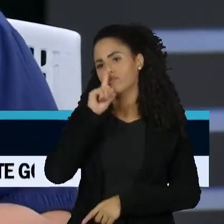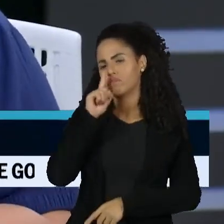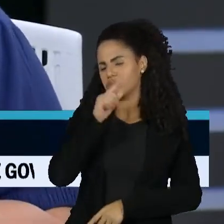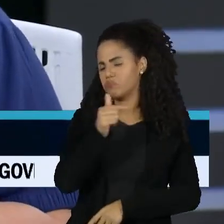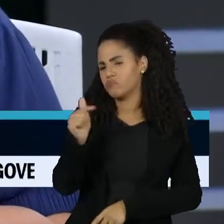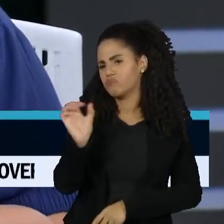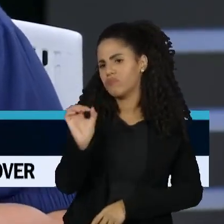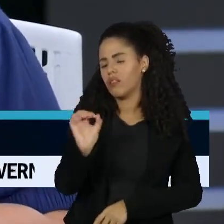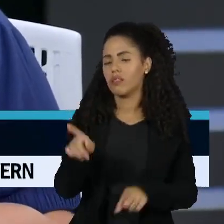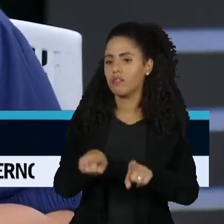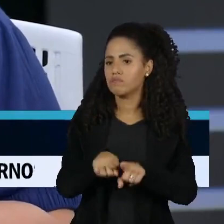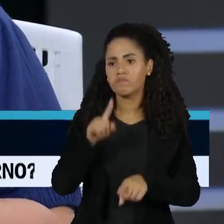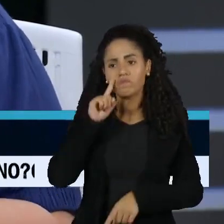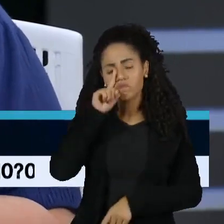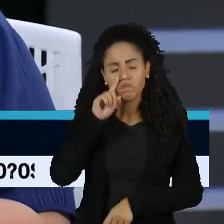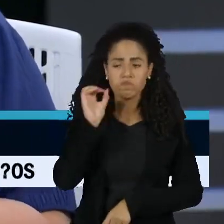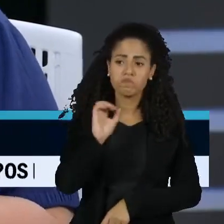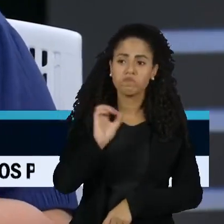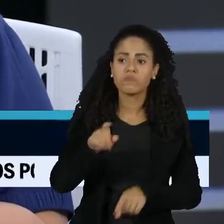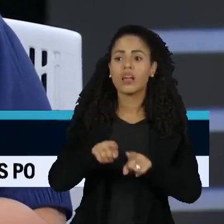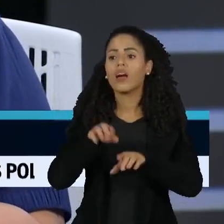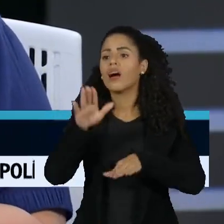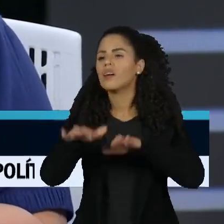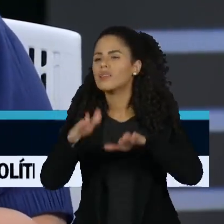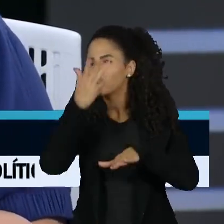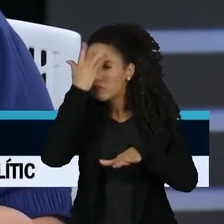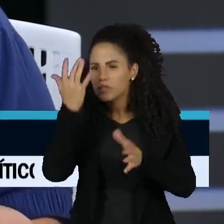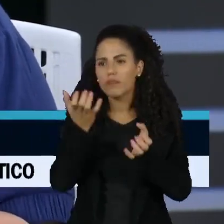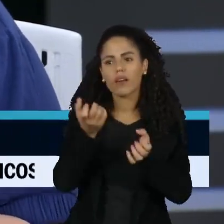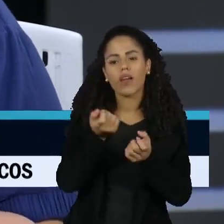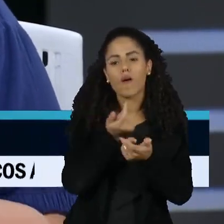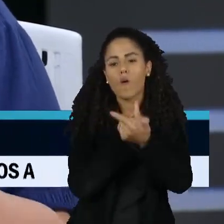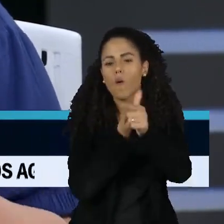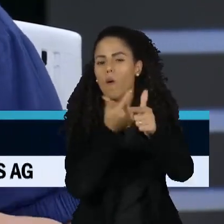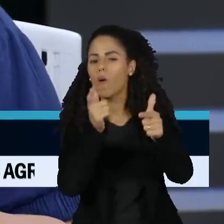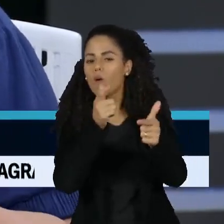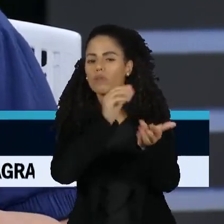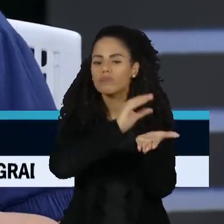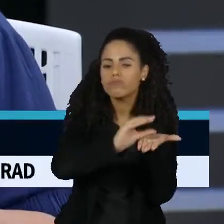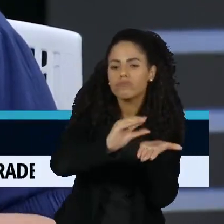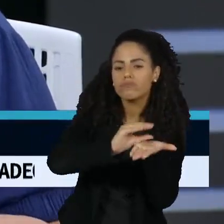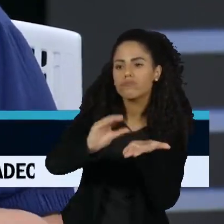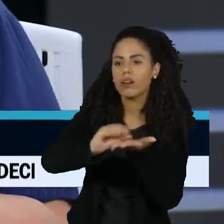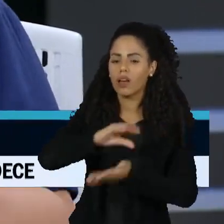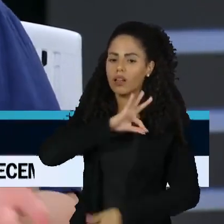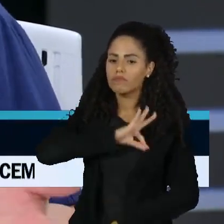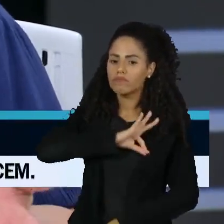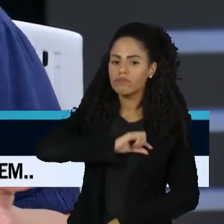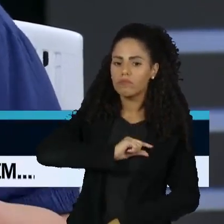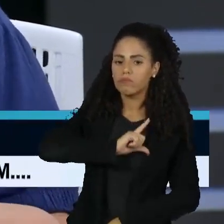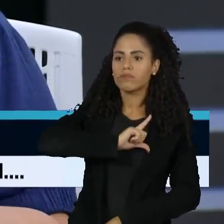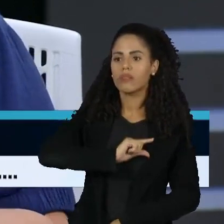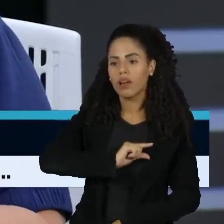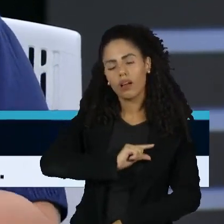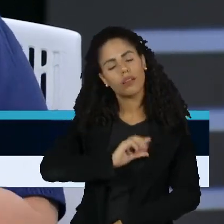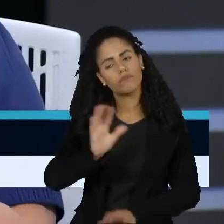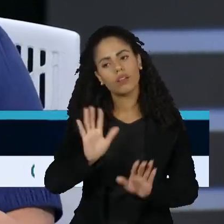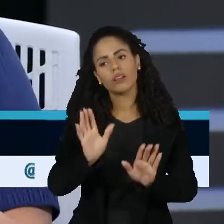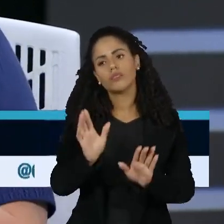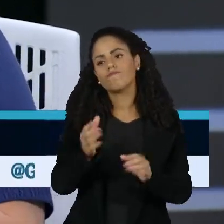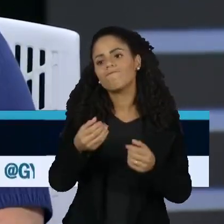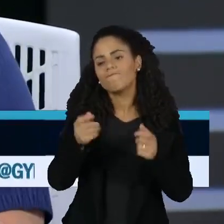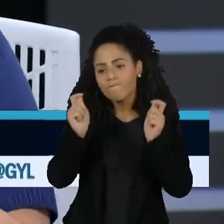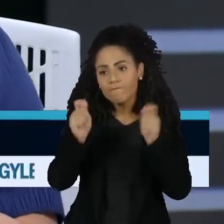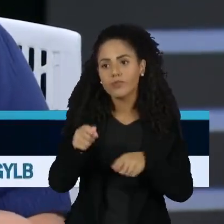grande problema é das pessoas quererem fazer algum investimento alternativo, buscando, por exemplo, uma rentabilidade maior, e não terem um conhecimento adequado